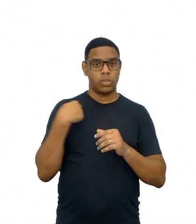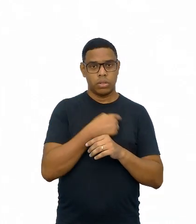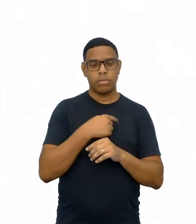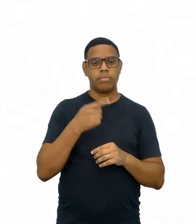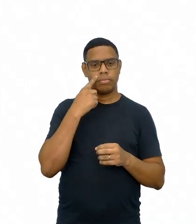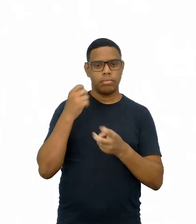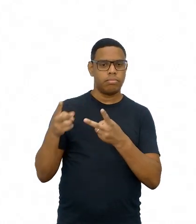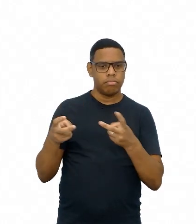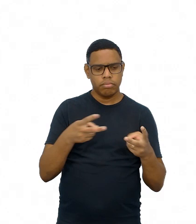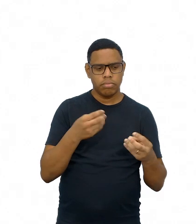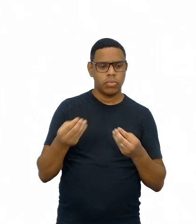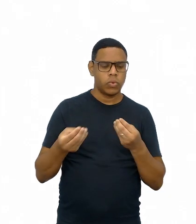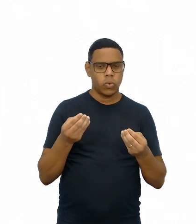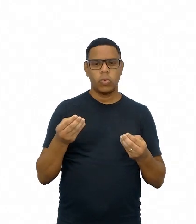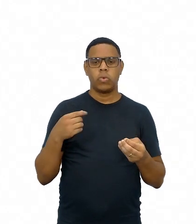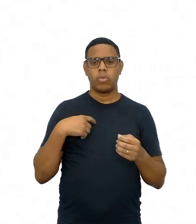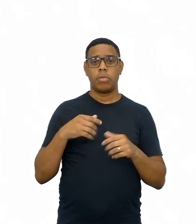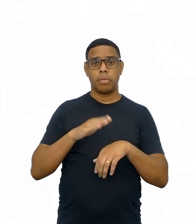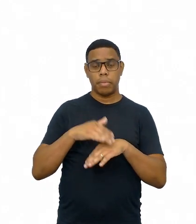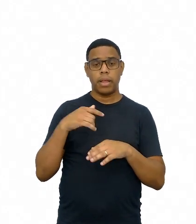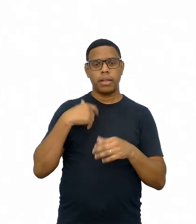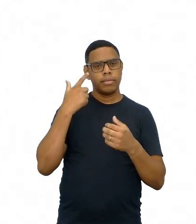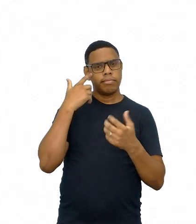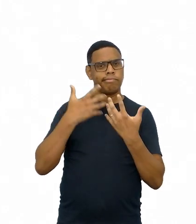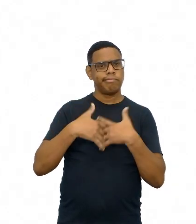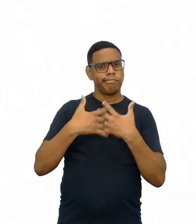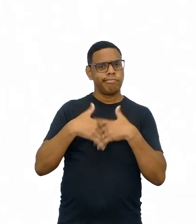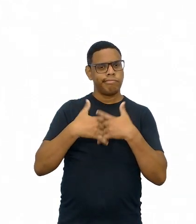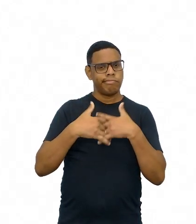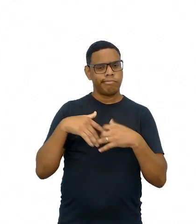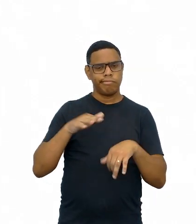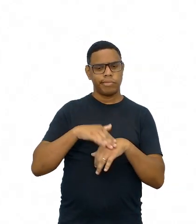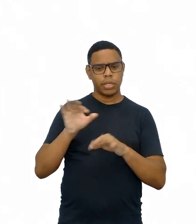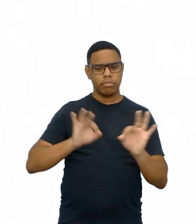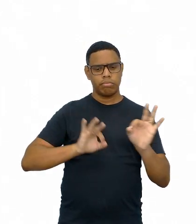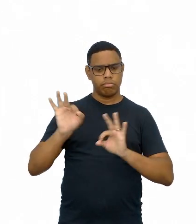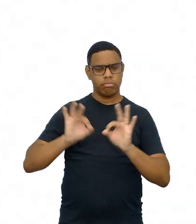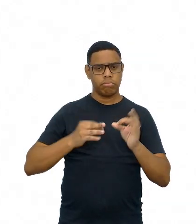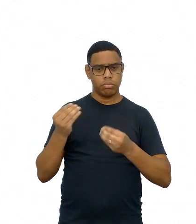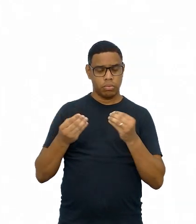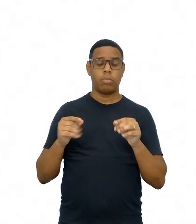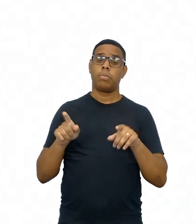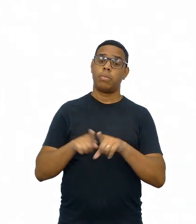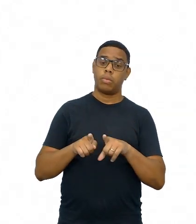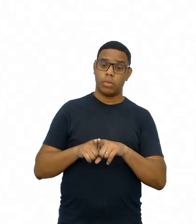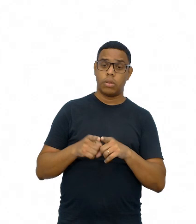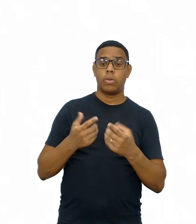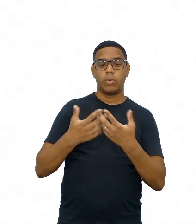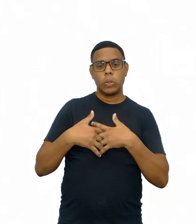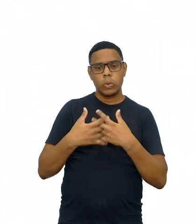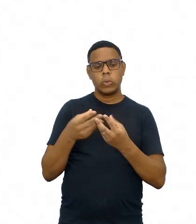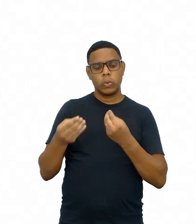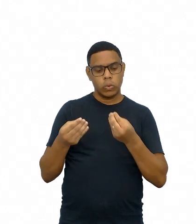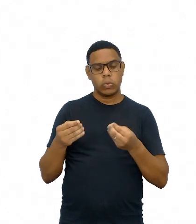operar, nos permitindo, né, maior reflexibilidade na organização e operacionalização dos